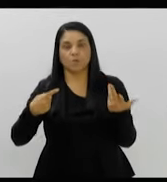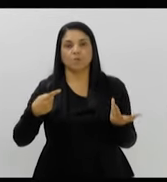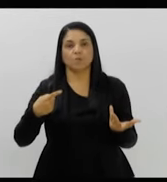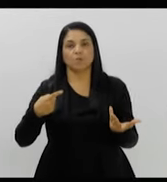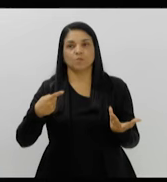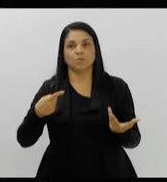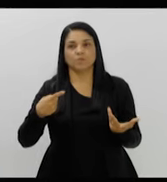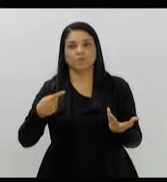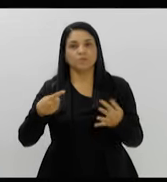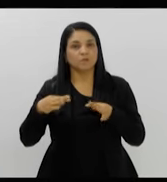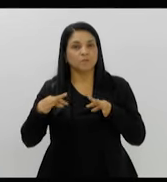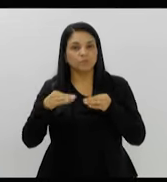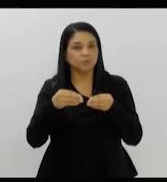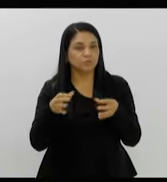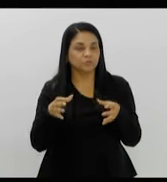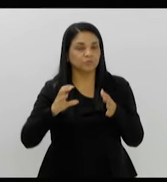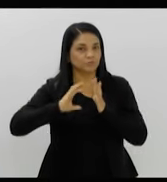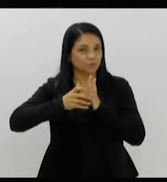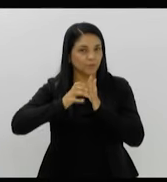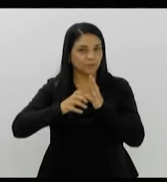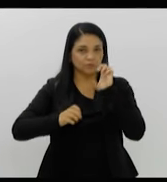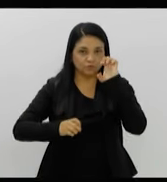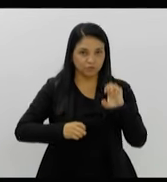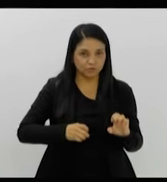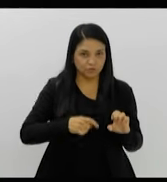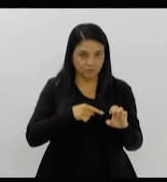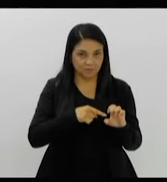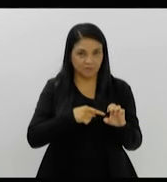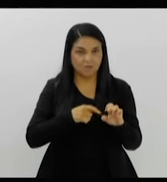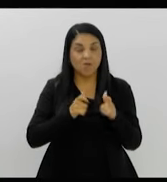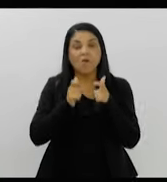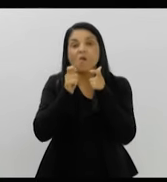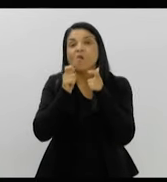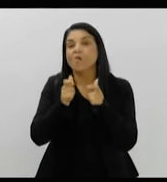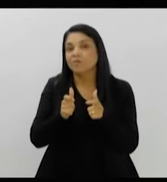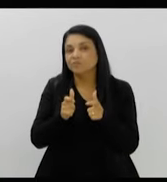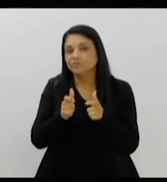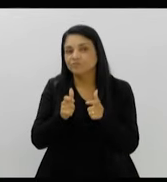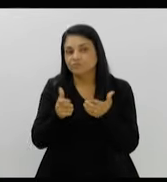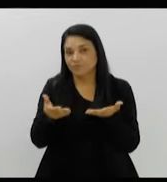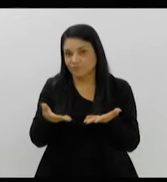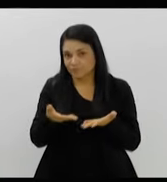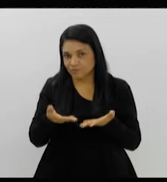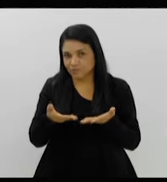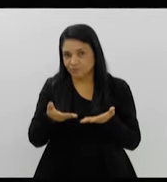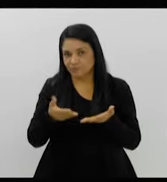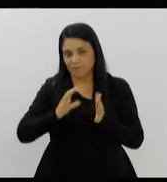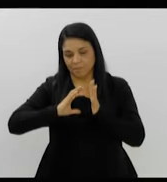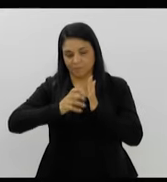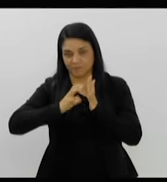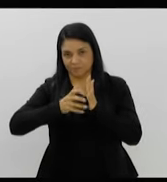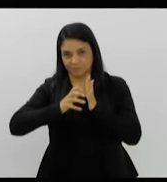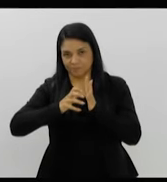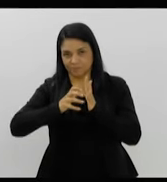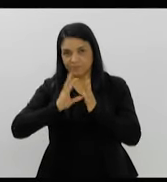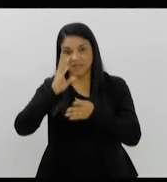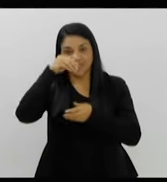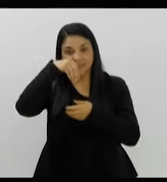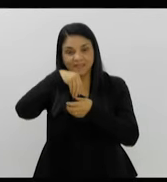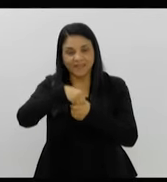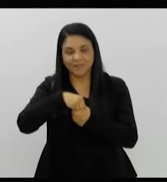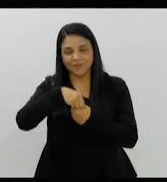PSOL sabe onde estão esses partidos hoje dentro da